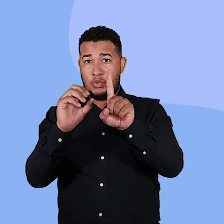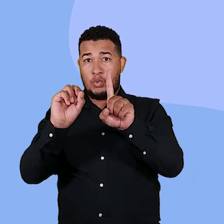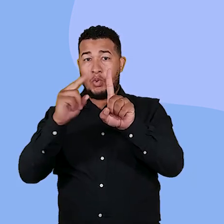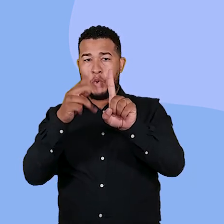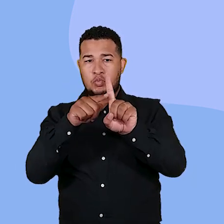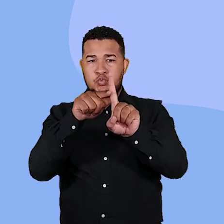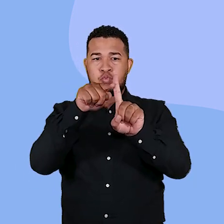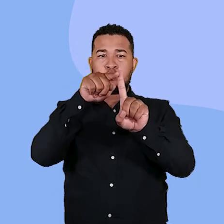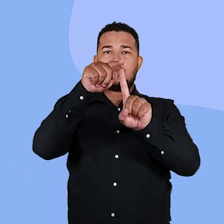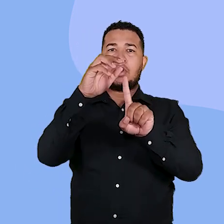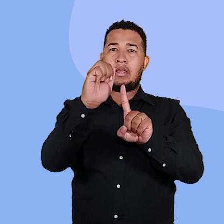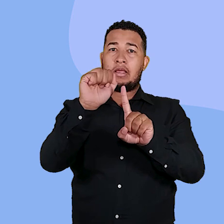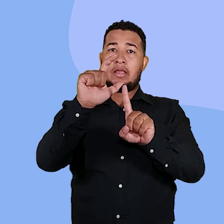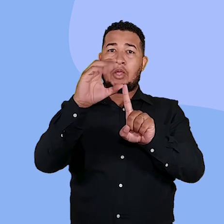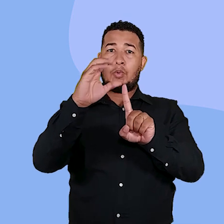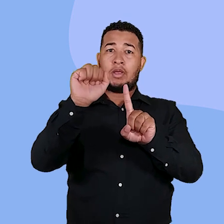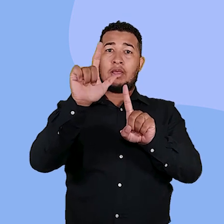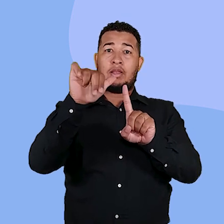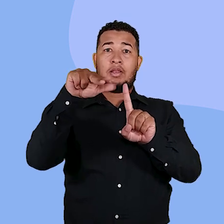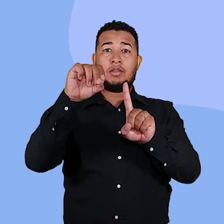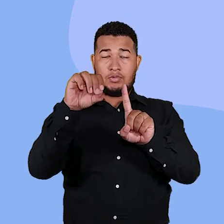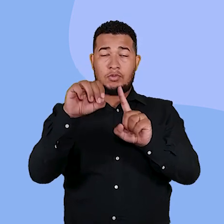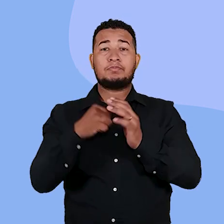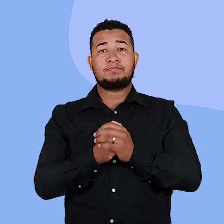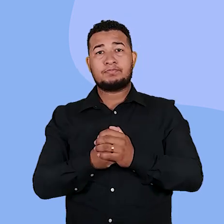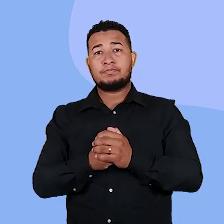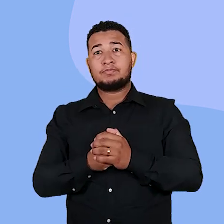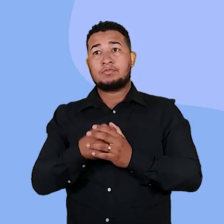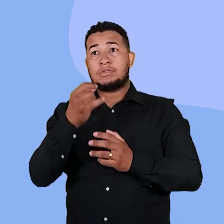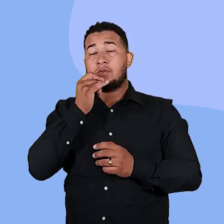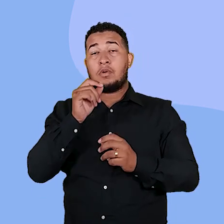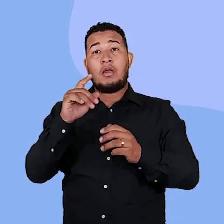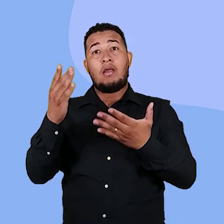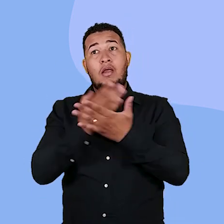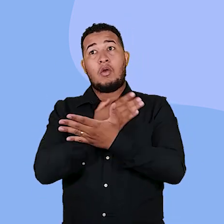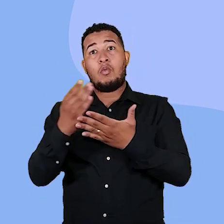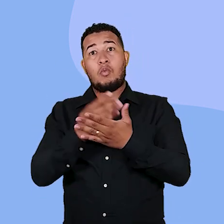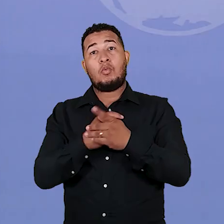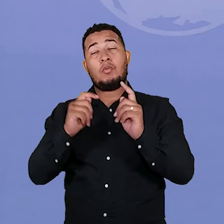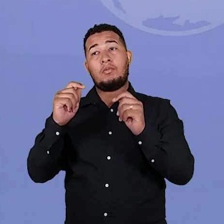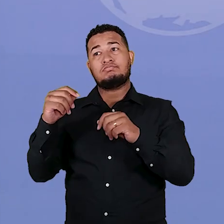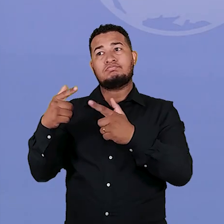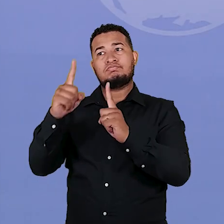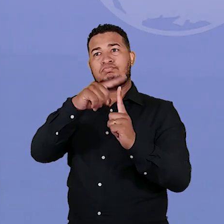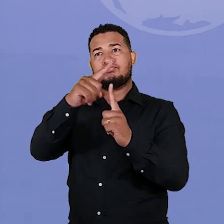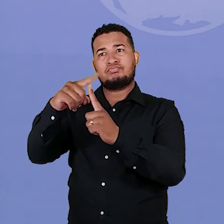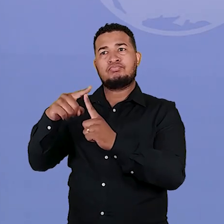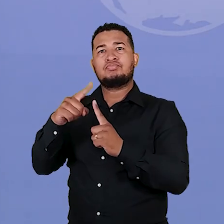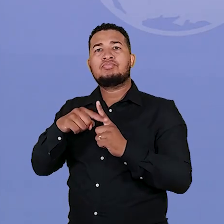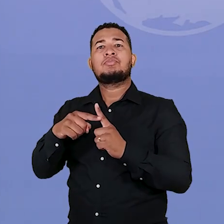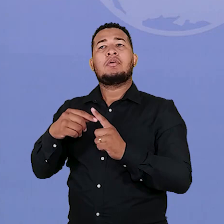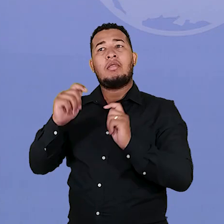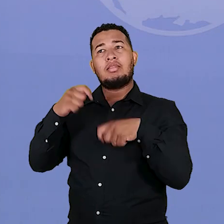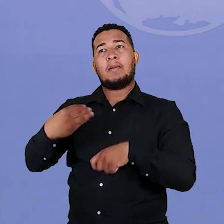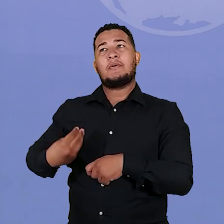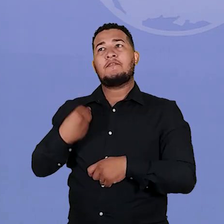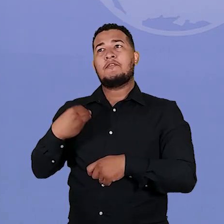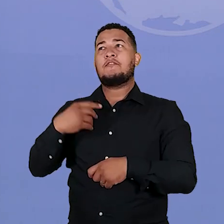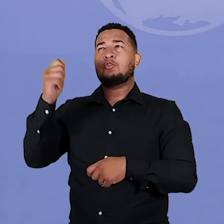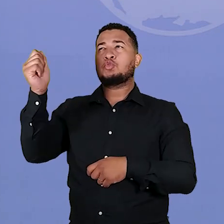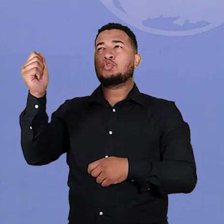mais básico, né? Então, dependendo ali, algumas espécies, elas conseguem sobreviver em